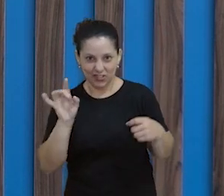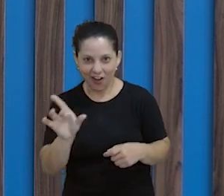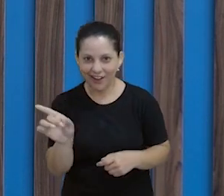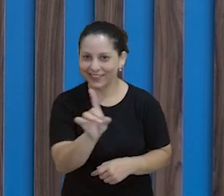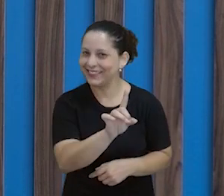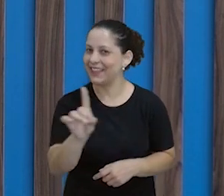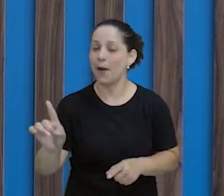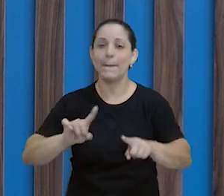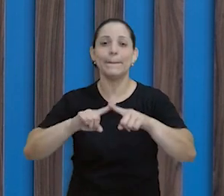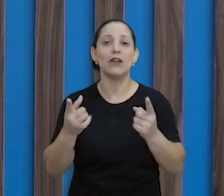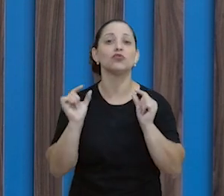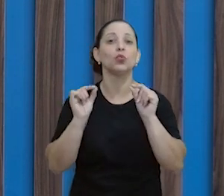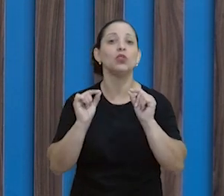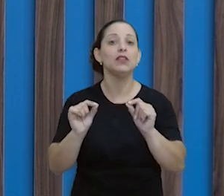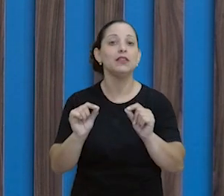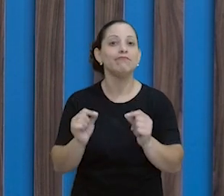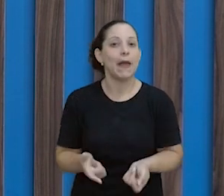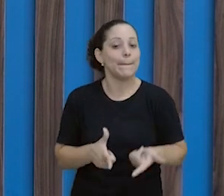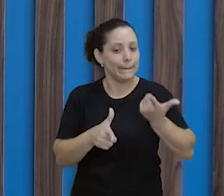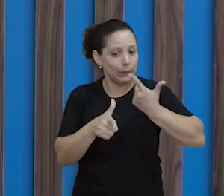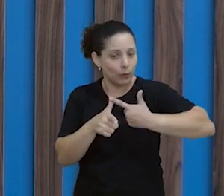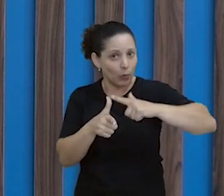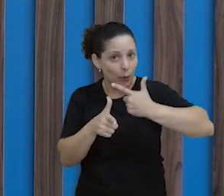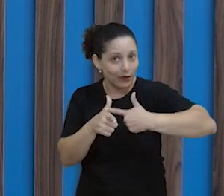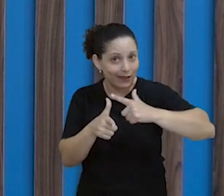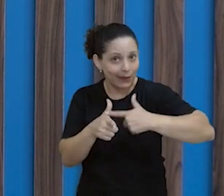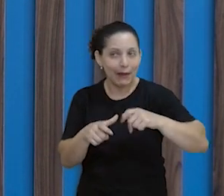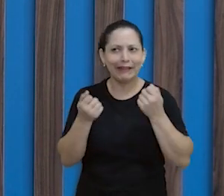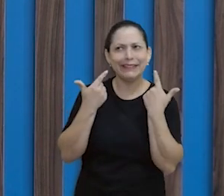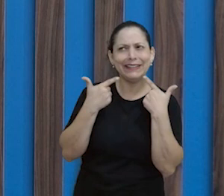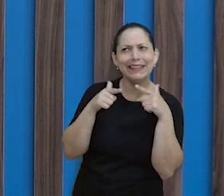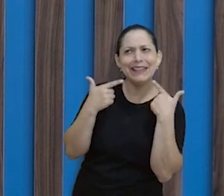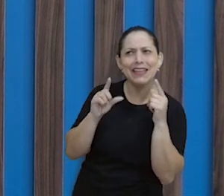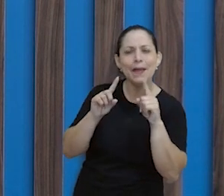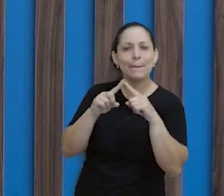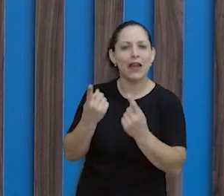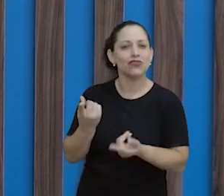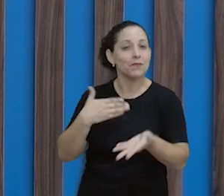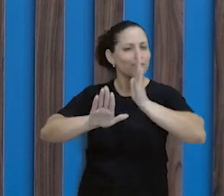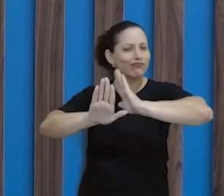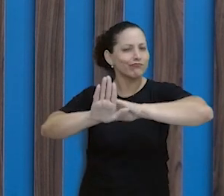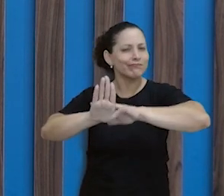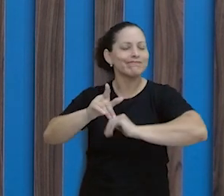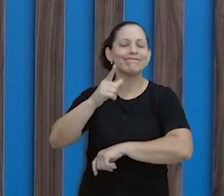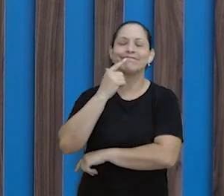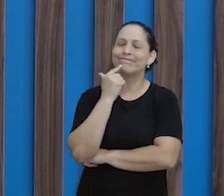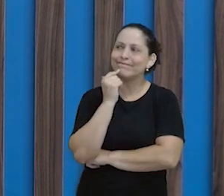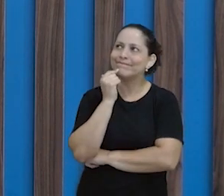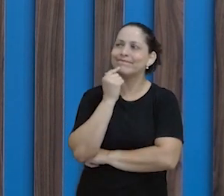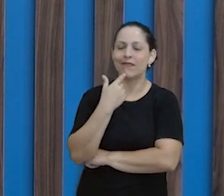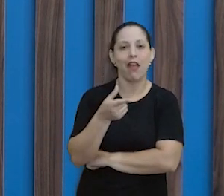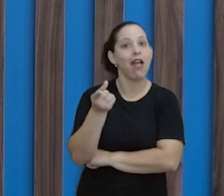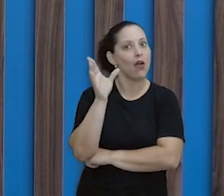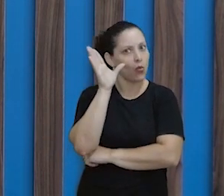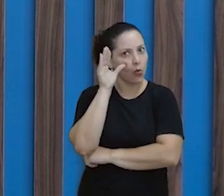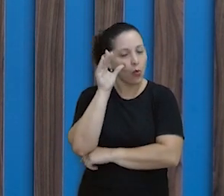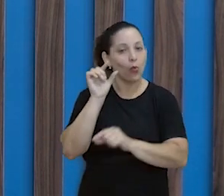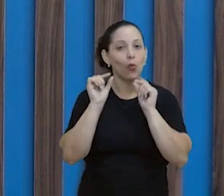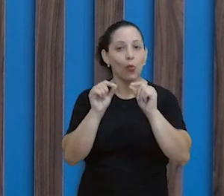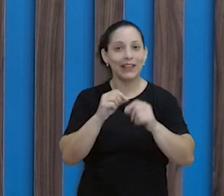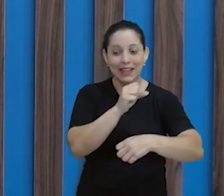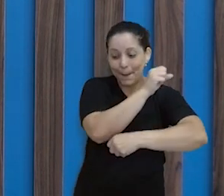gás pode provocar. Então, a gente está rindo, mas aí, mais uma curiosidade, porque os puns são